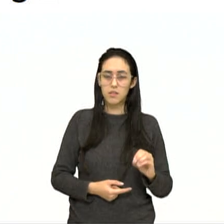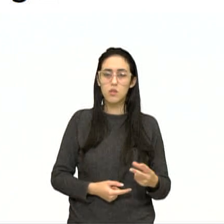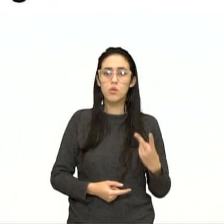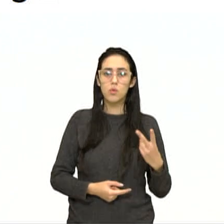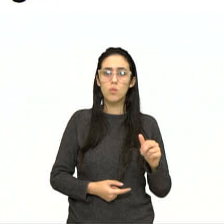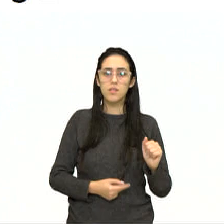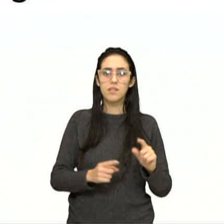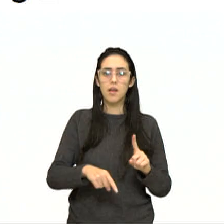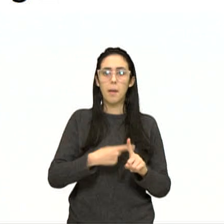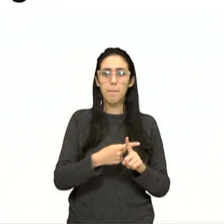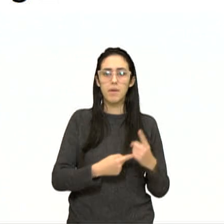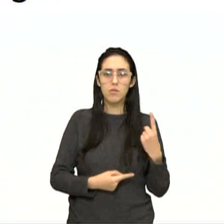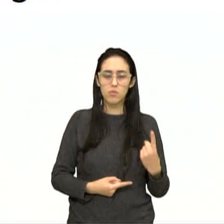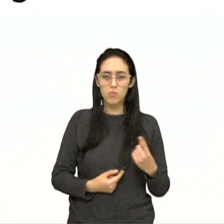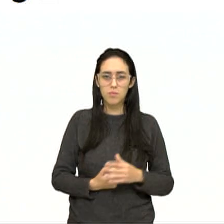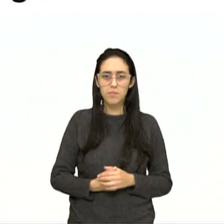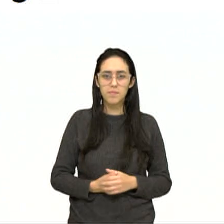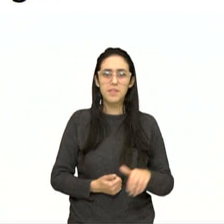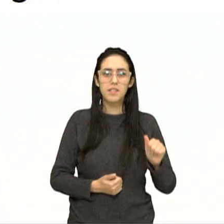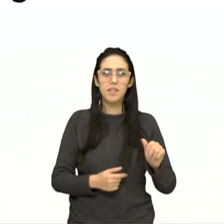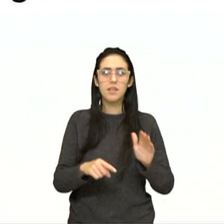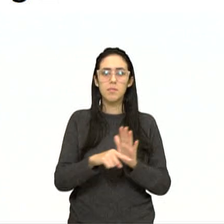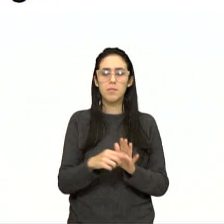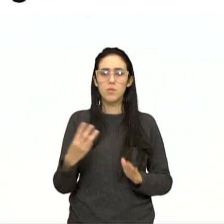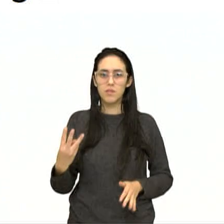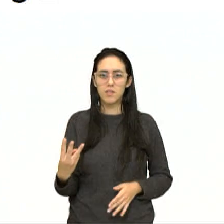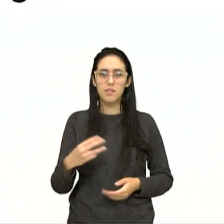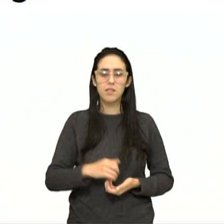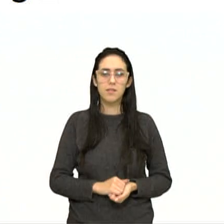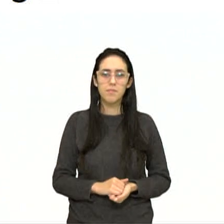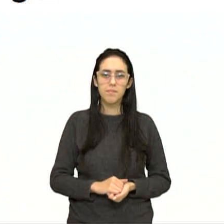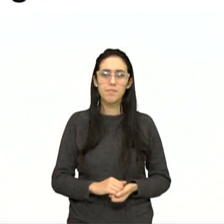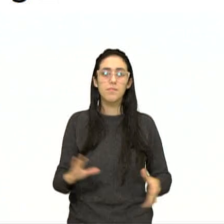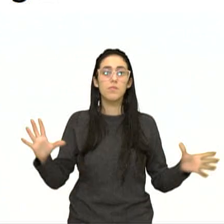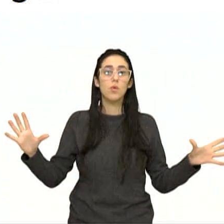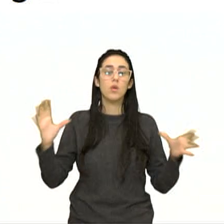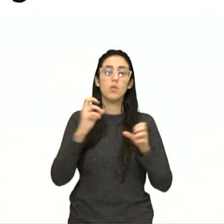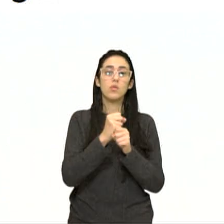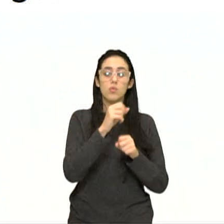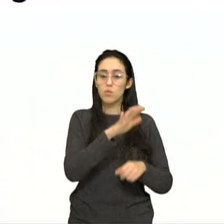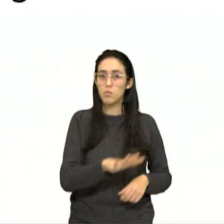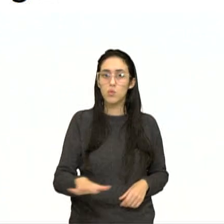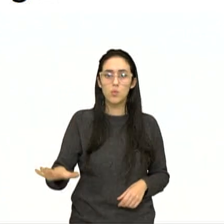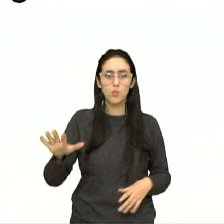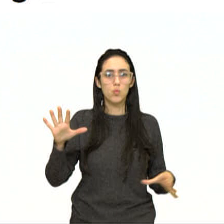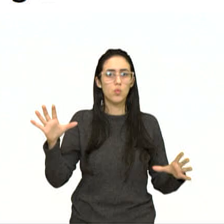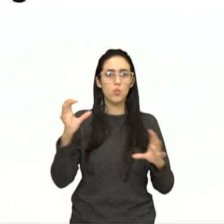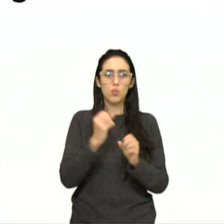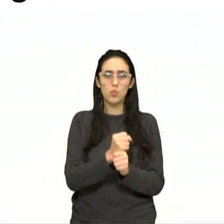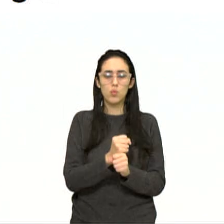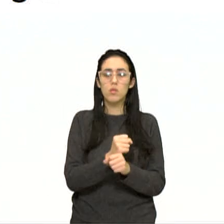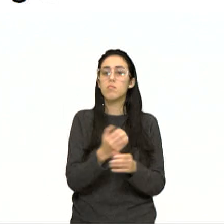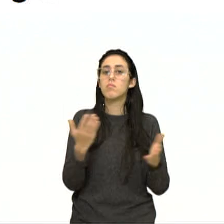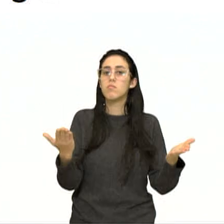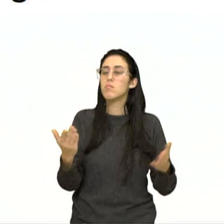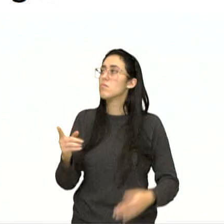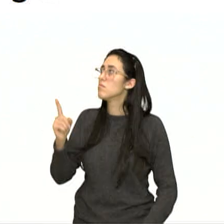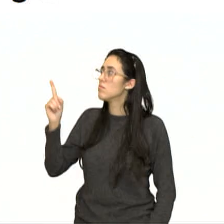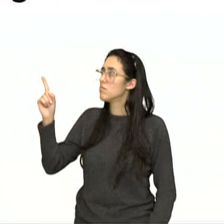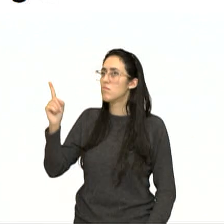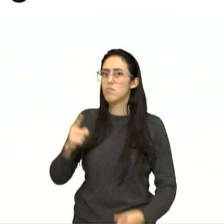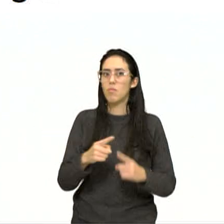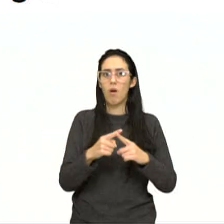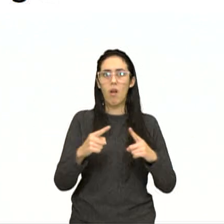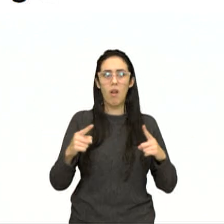2A mais 1 e A menos 3. Vou somar todo mundo. Quando eu faço essa soma toda, ficou um baita de um